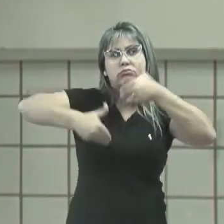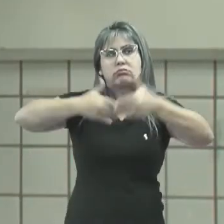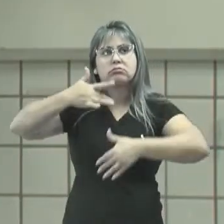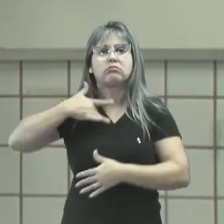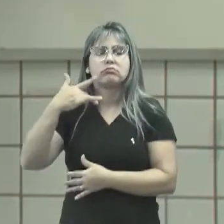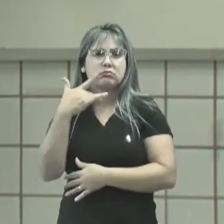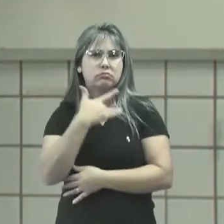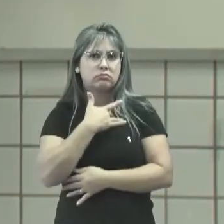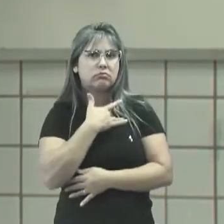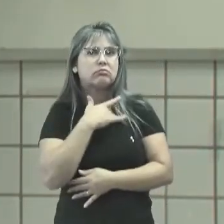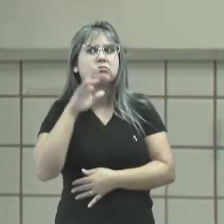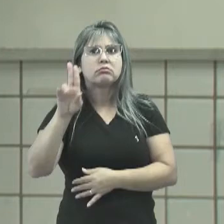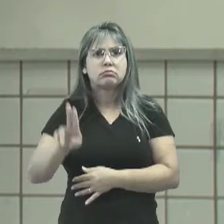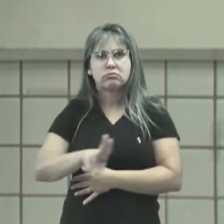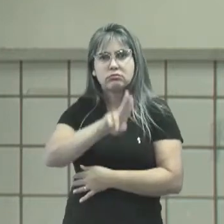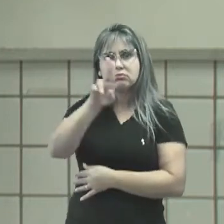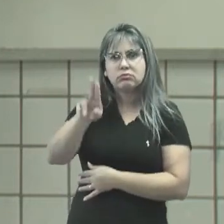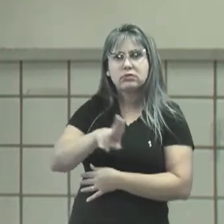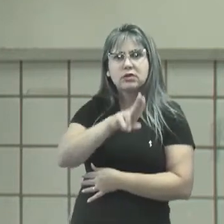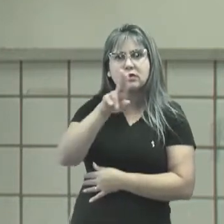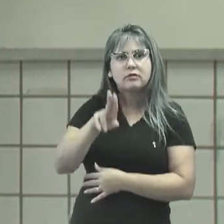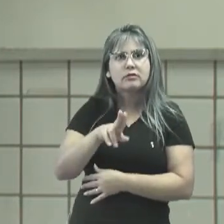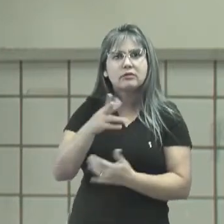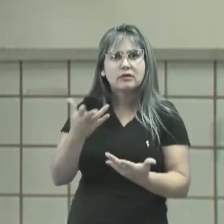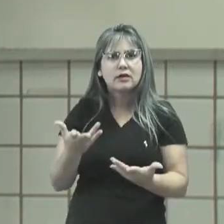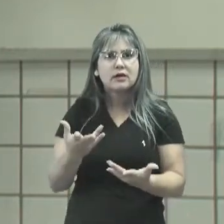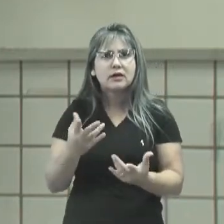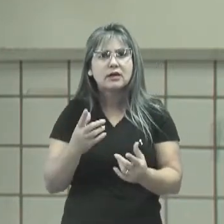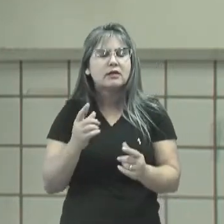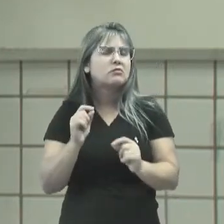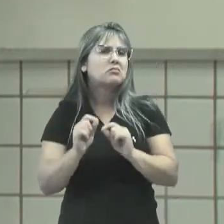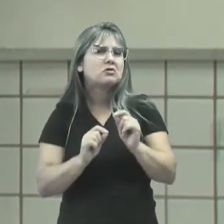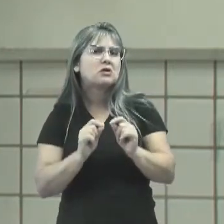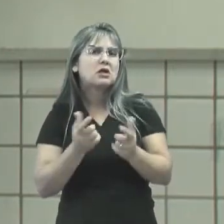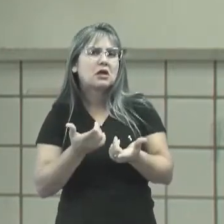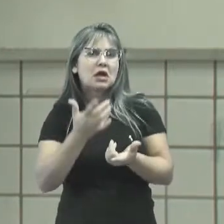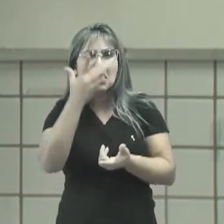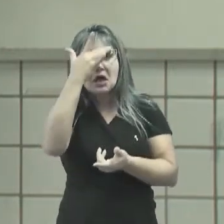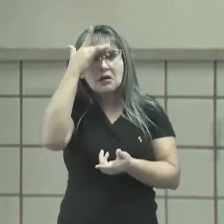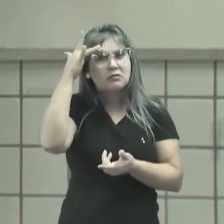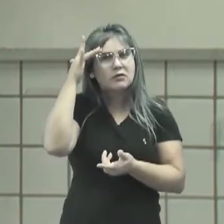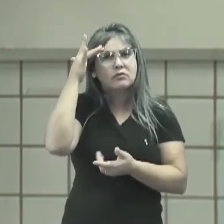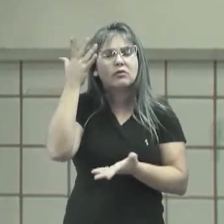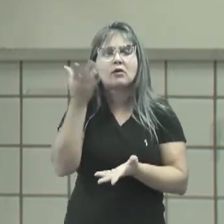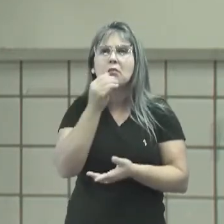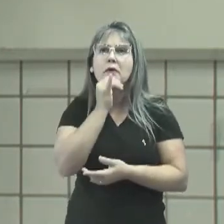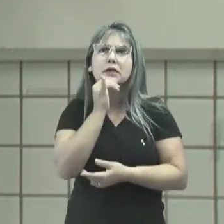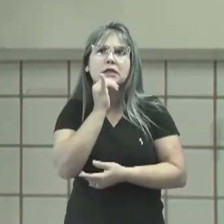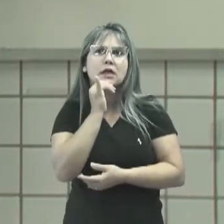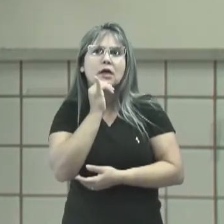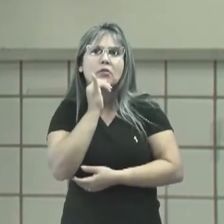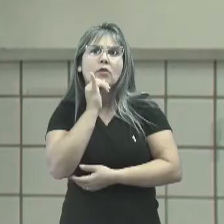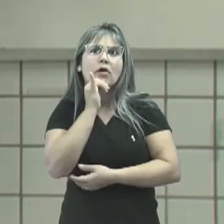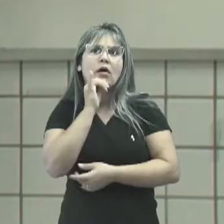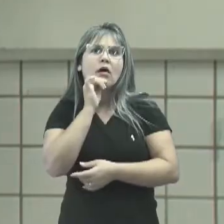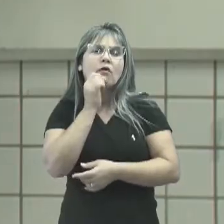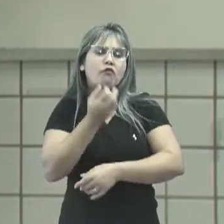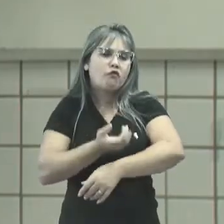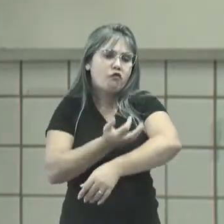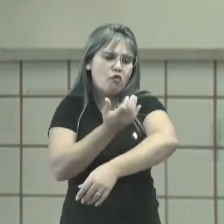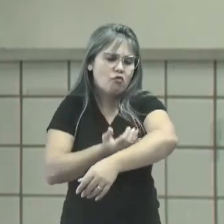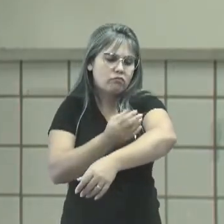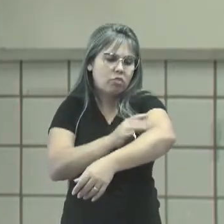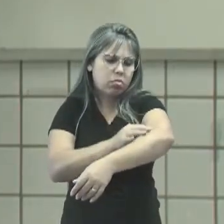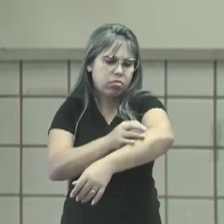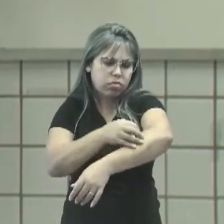que é utilizado como alternativa para aquele indivíduo, vamos supor, que perdeu pele por conta da queimadura ou que perdeu pele por conta